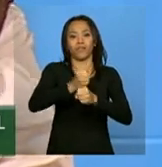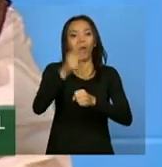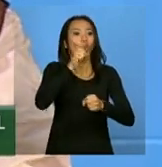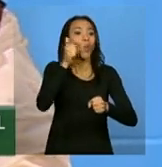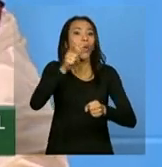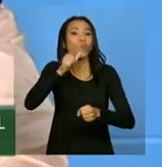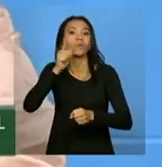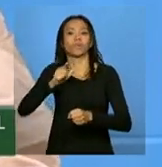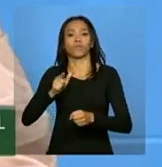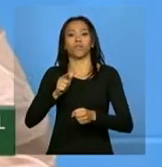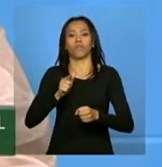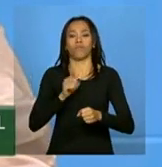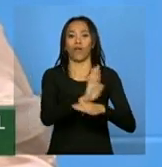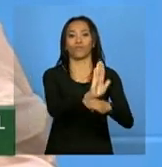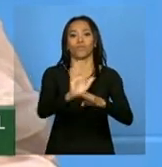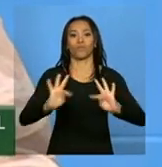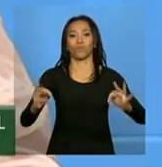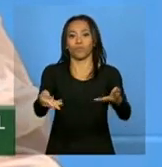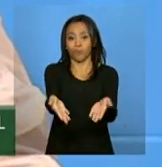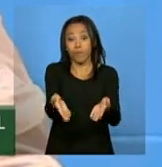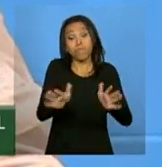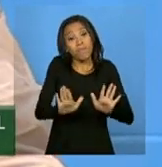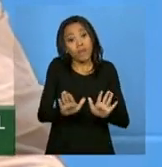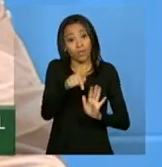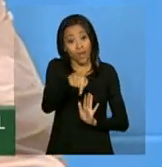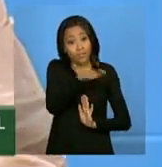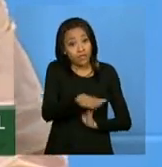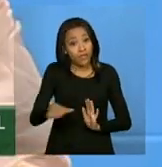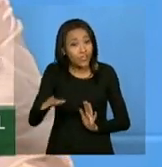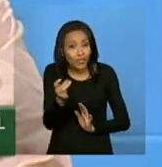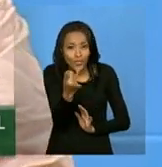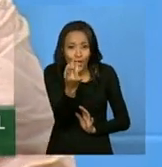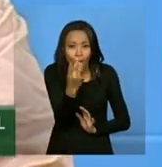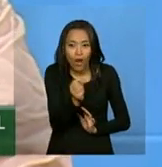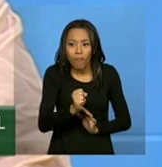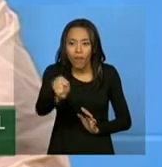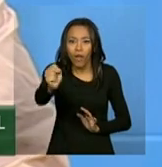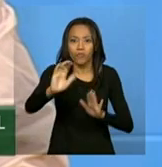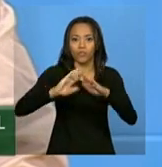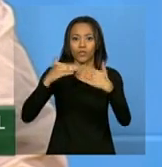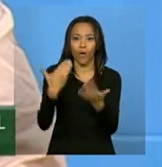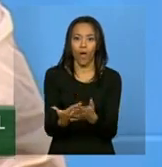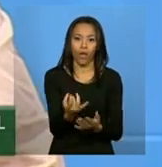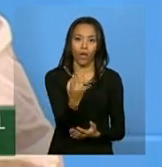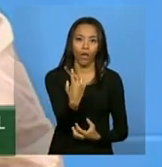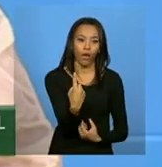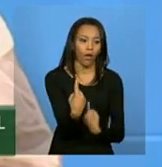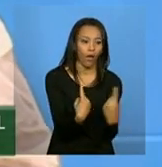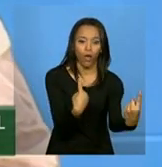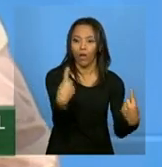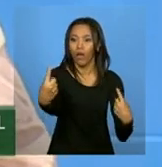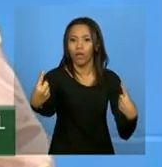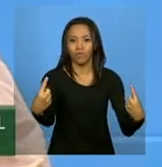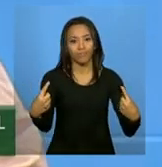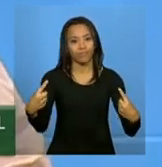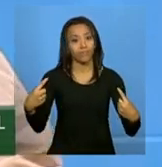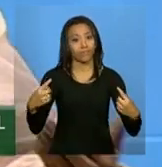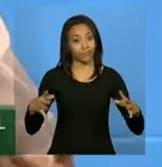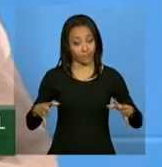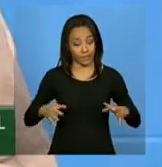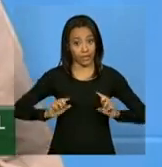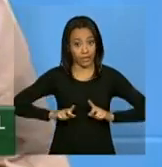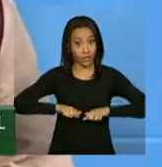Mas essas crianças não vão sozinhas à escola a menos que haja esforços